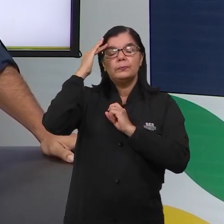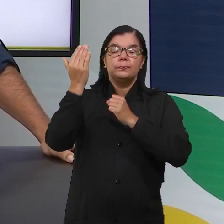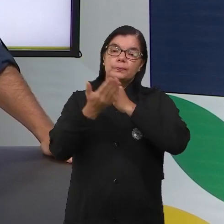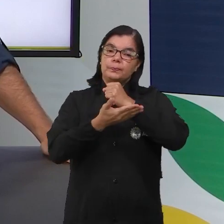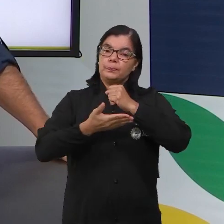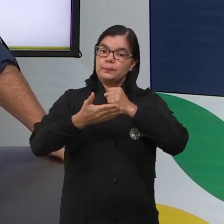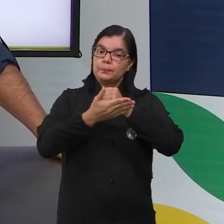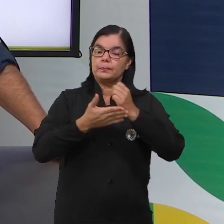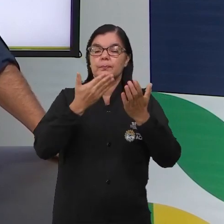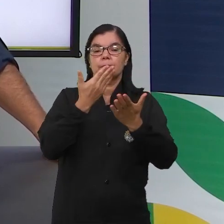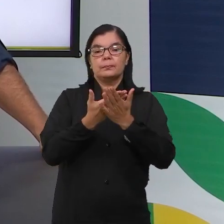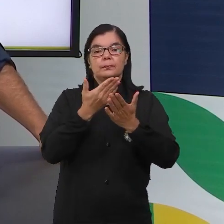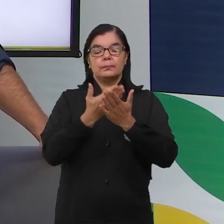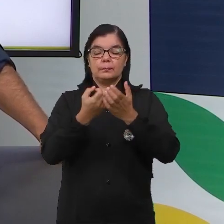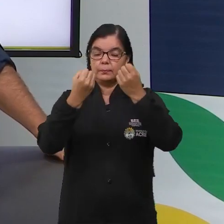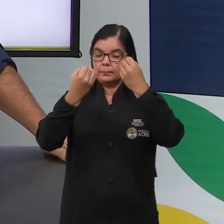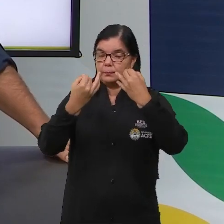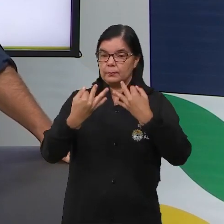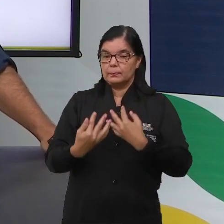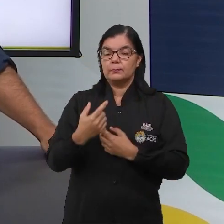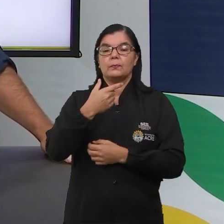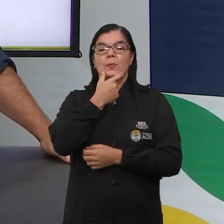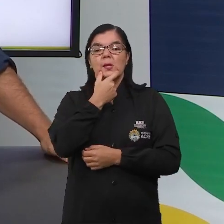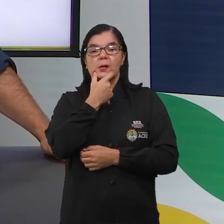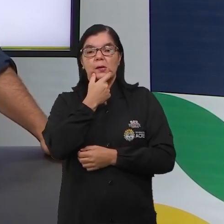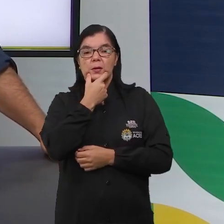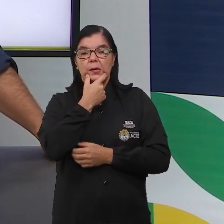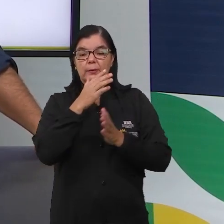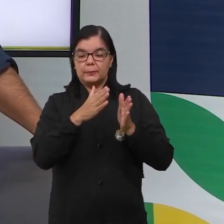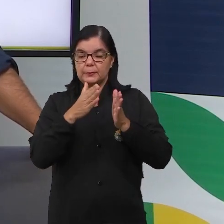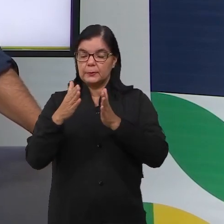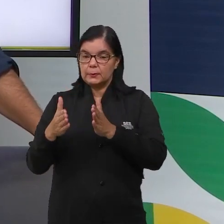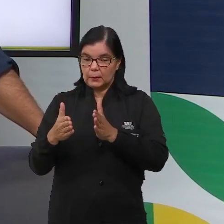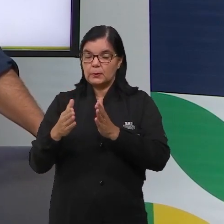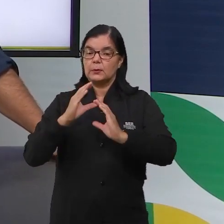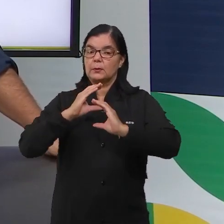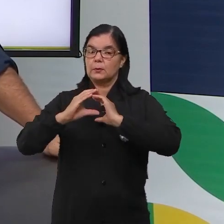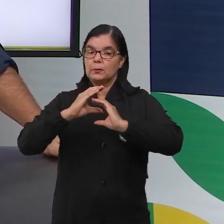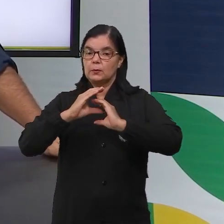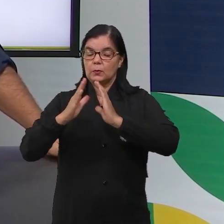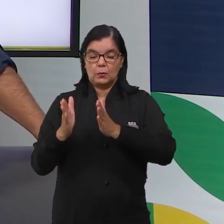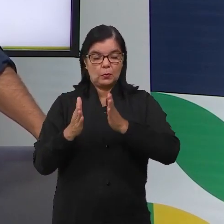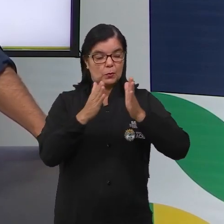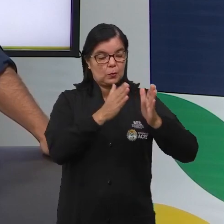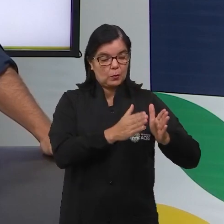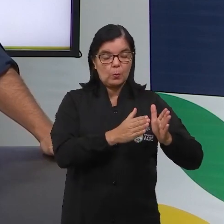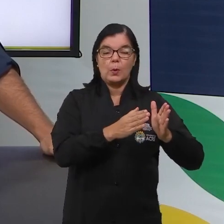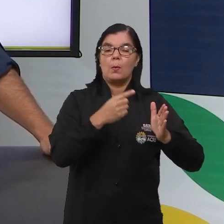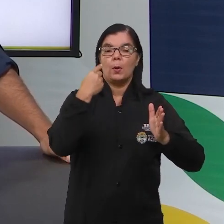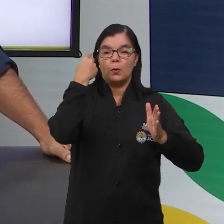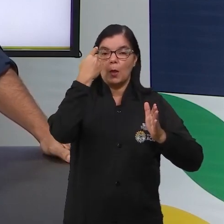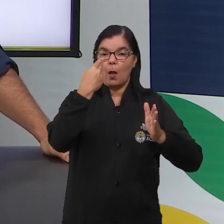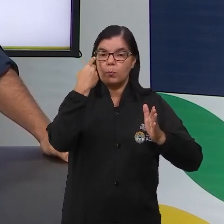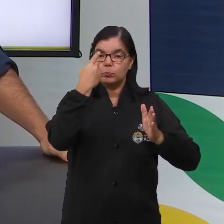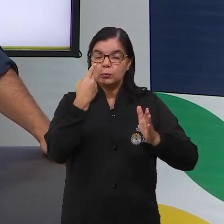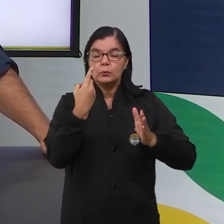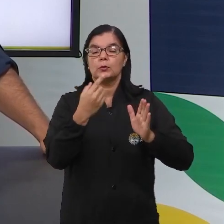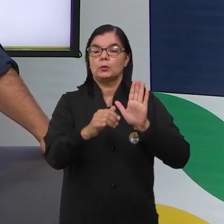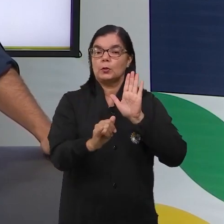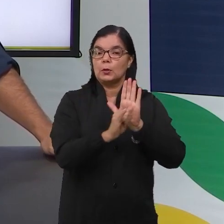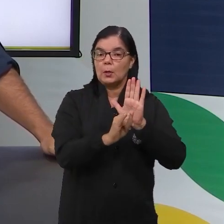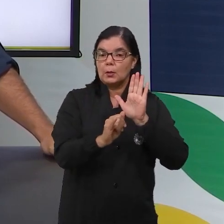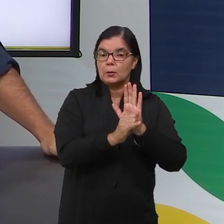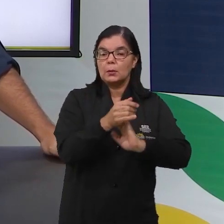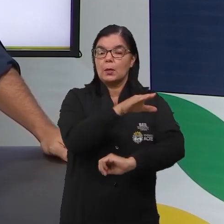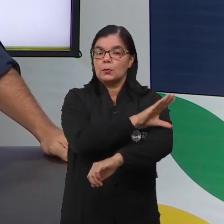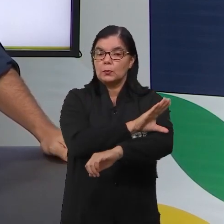base no que a gente falou, que a língua inglesa vai mais para essa parte padrão da comunicação, o espanhol faz mais um mapeamento de uma inserção